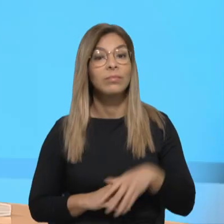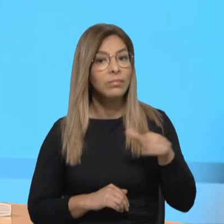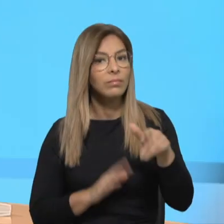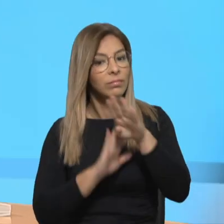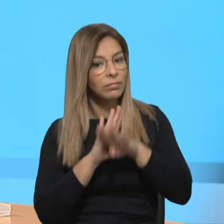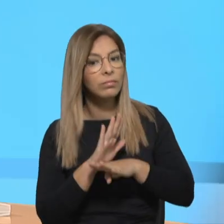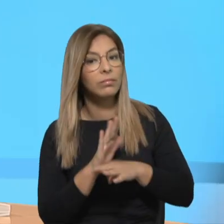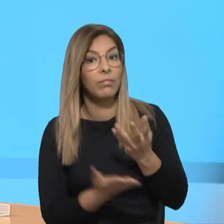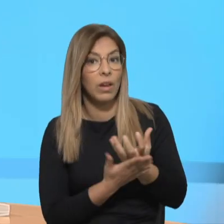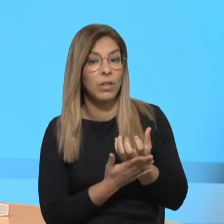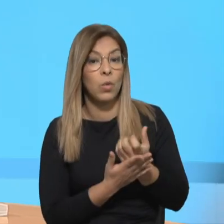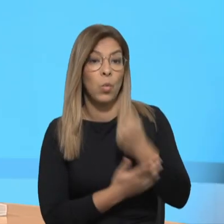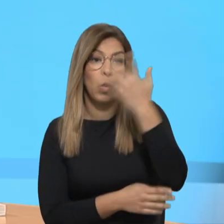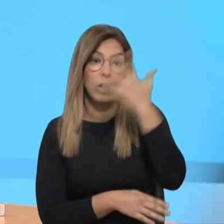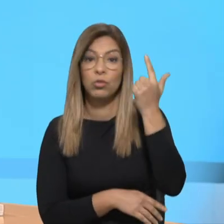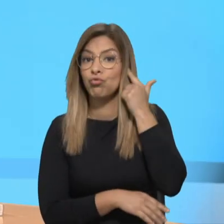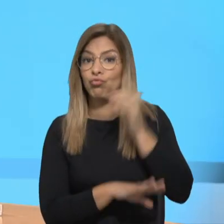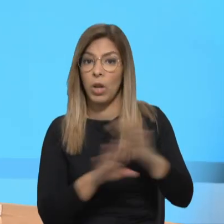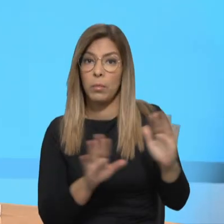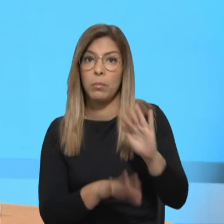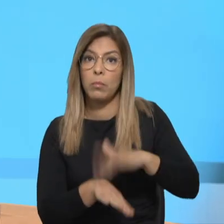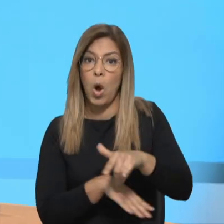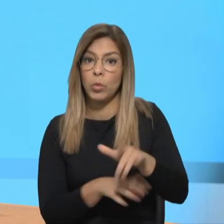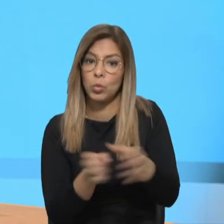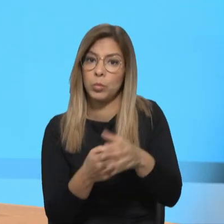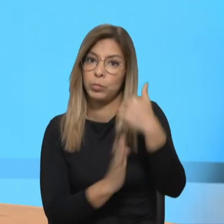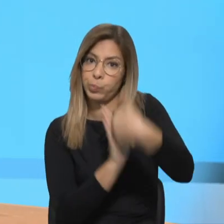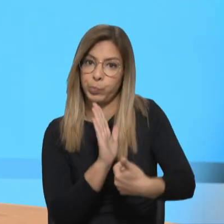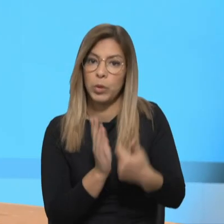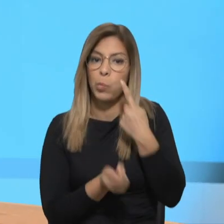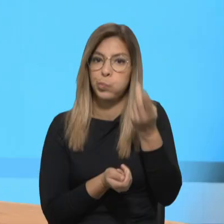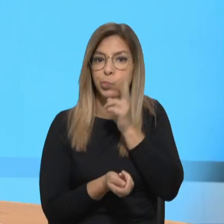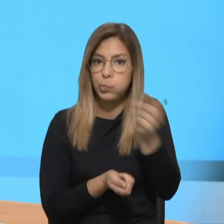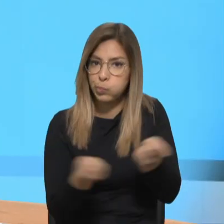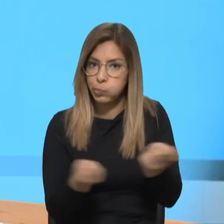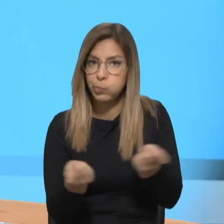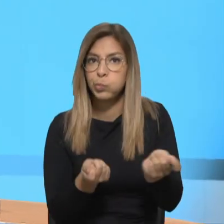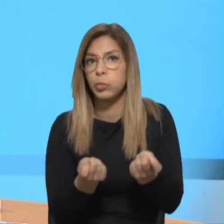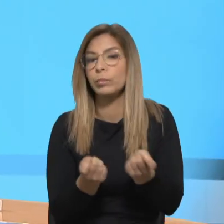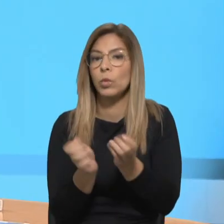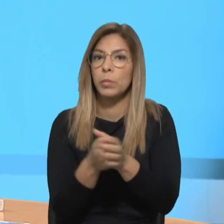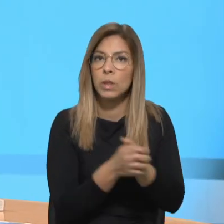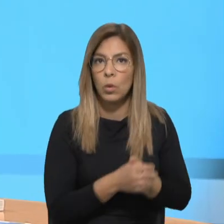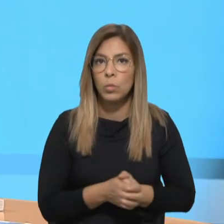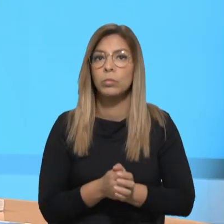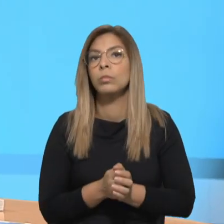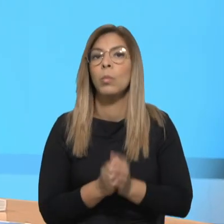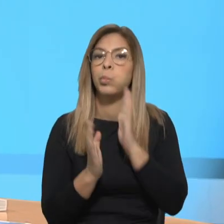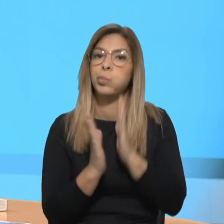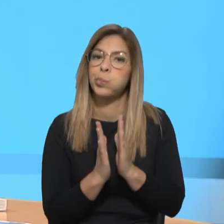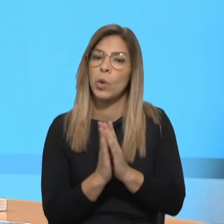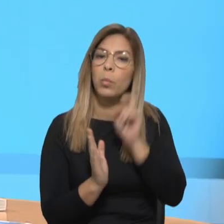programa um dia depois de um comunicado da Comissão de Coordenação Nacional das Comissões Diocesanas de